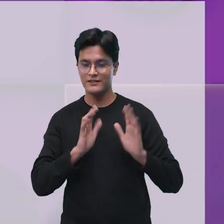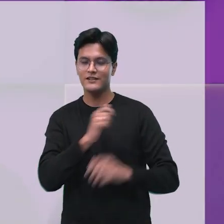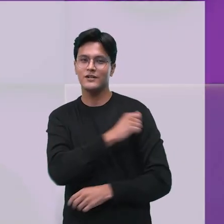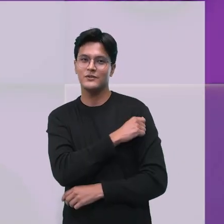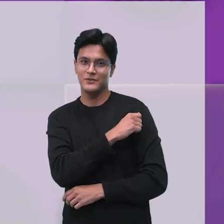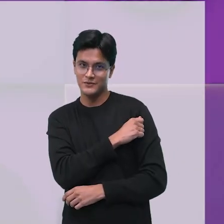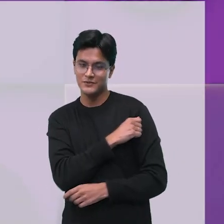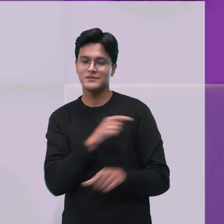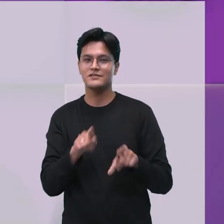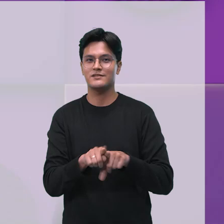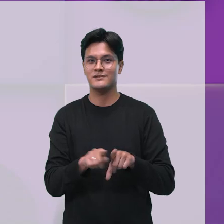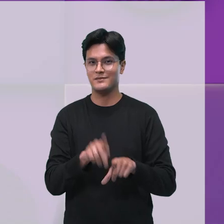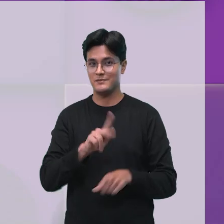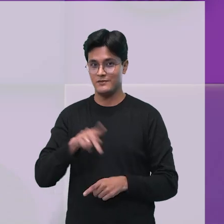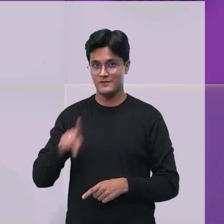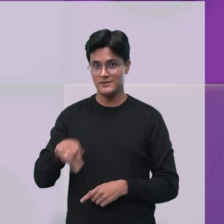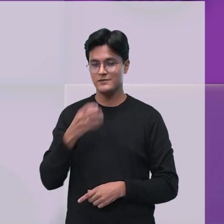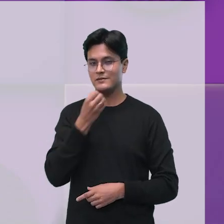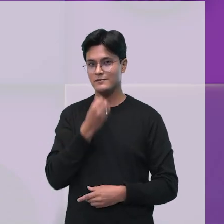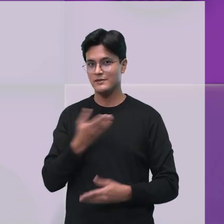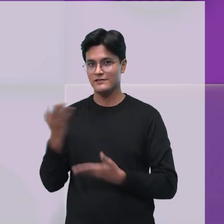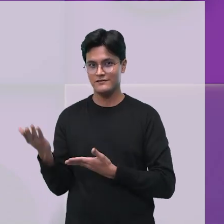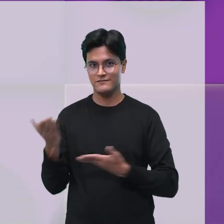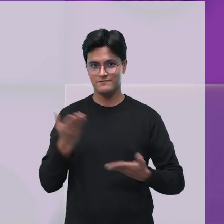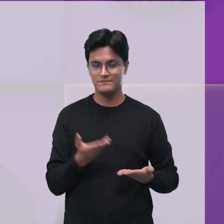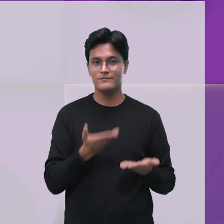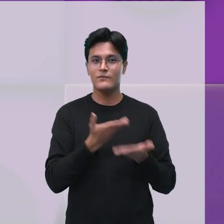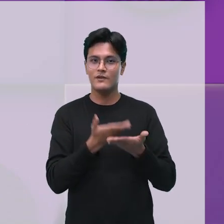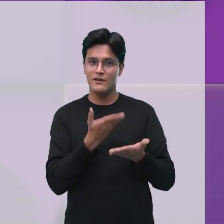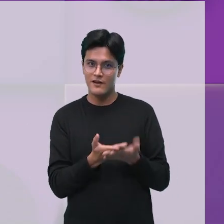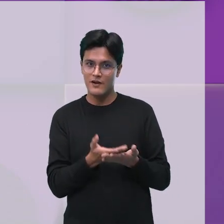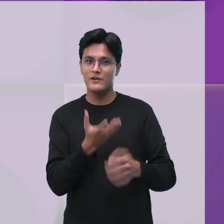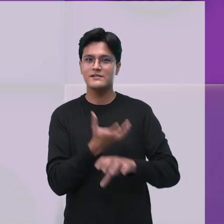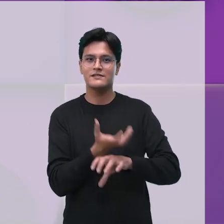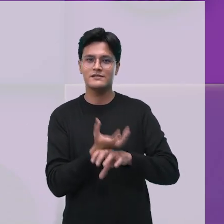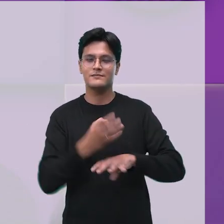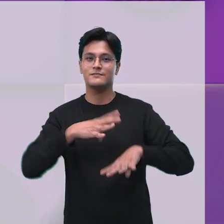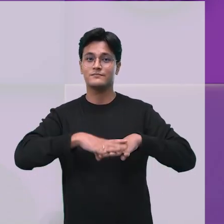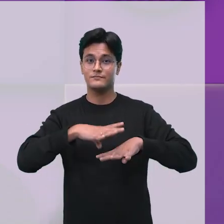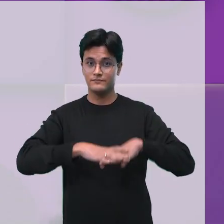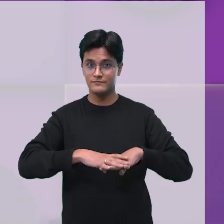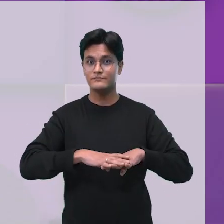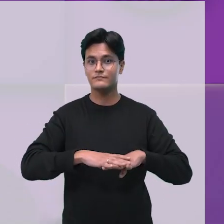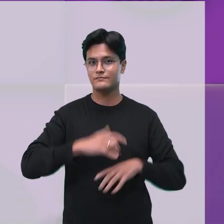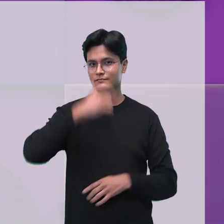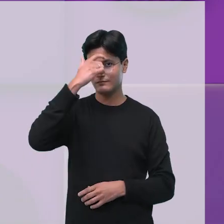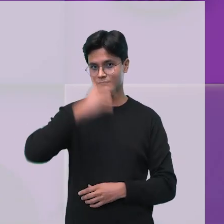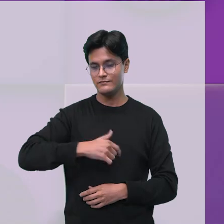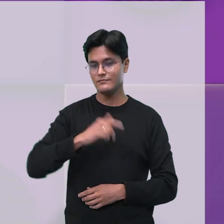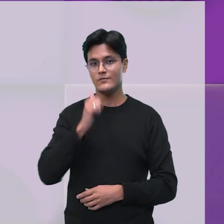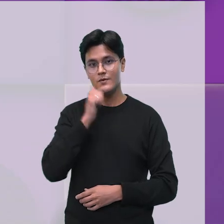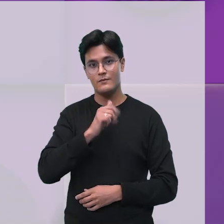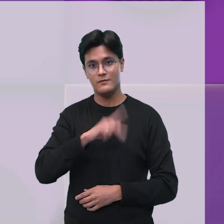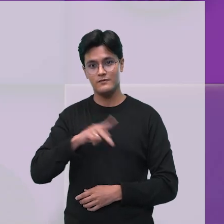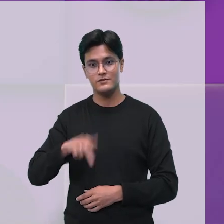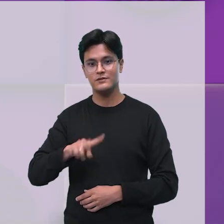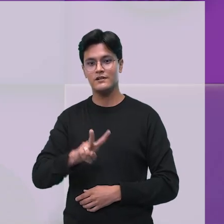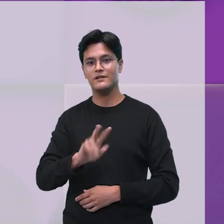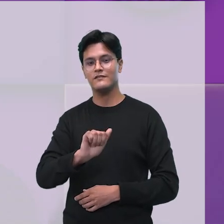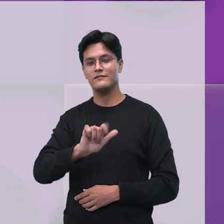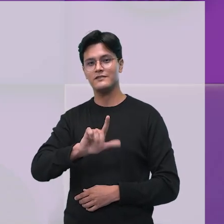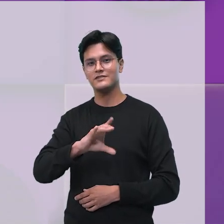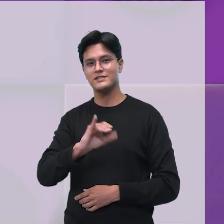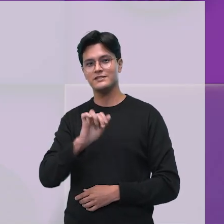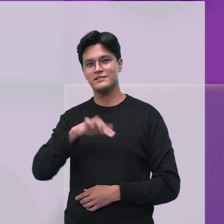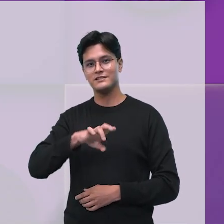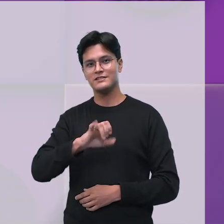Olá, alunos e professores, sejam bem-vindos a mais uma aula do Componente de Matemática. Eu, professora Valcineide Malta, estarei com